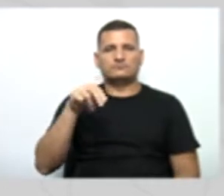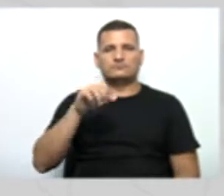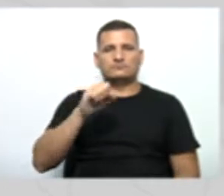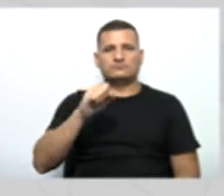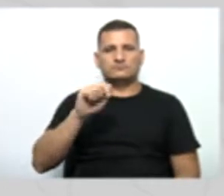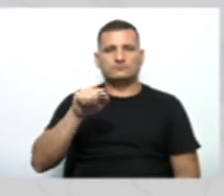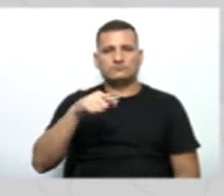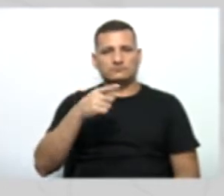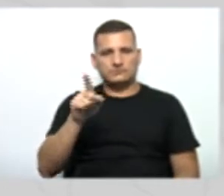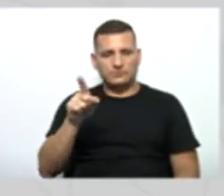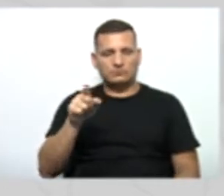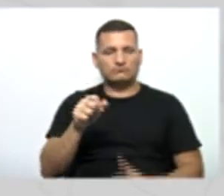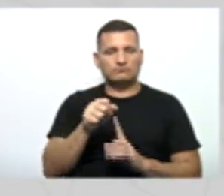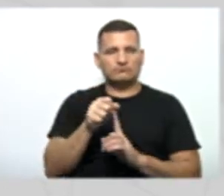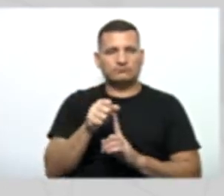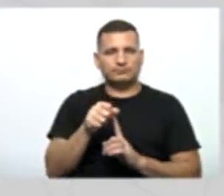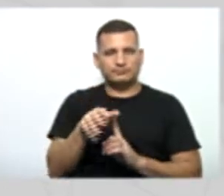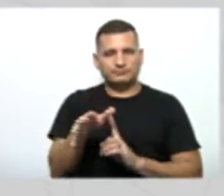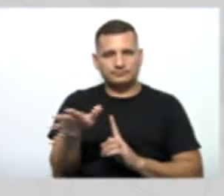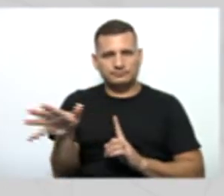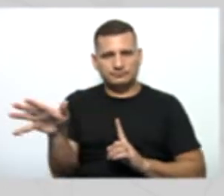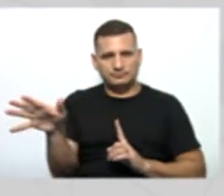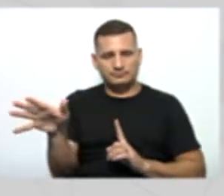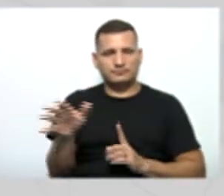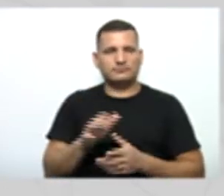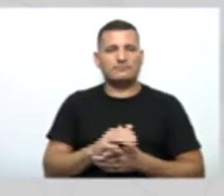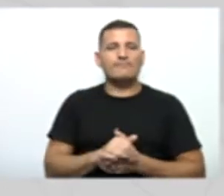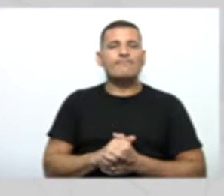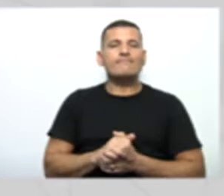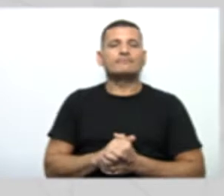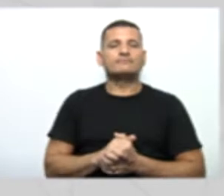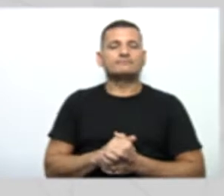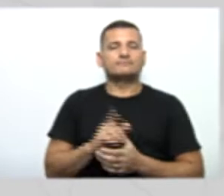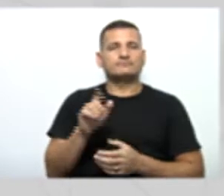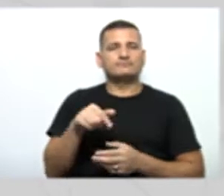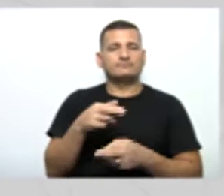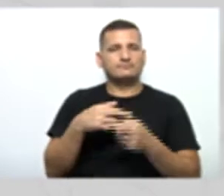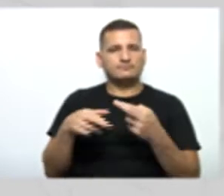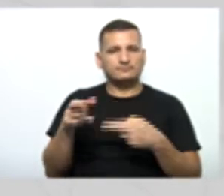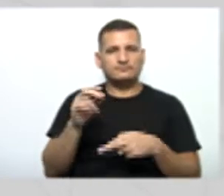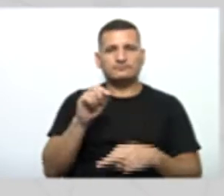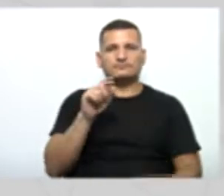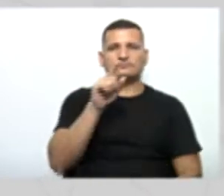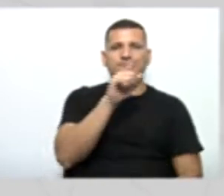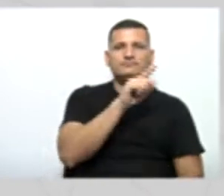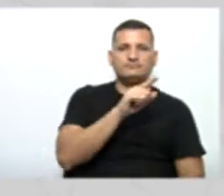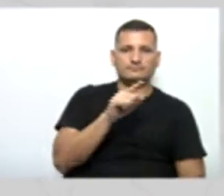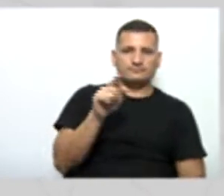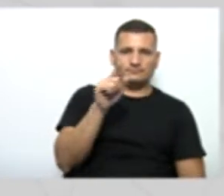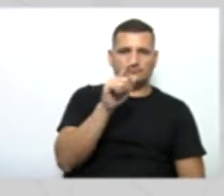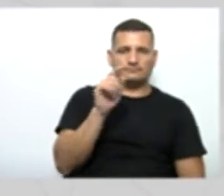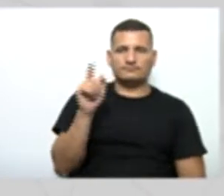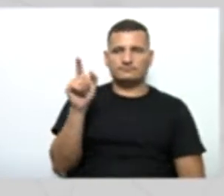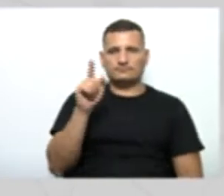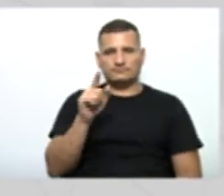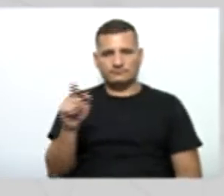um relacionamento de extensão é uma relação entre dois casos de uso. Olha aí,